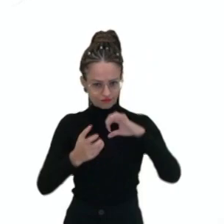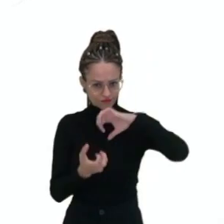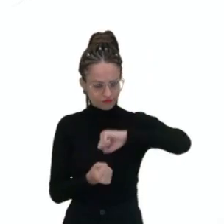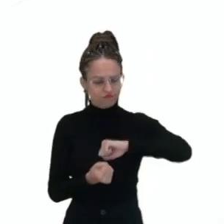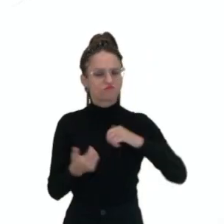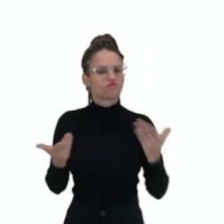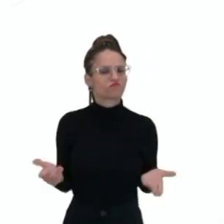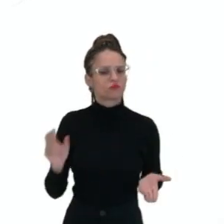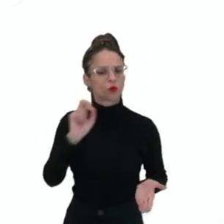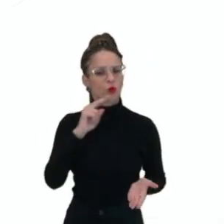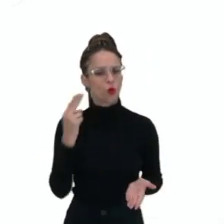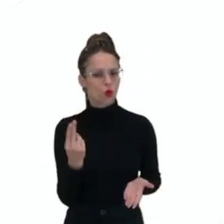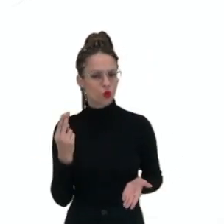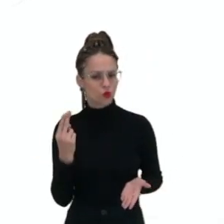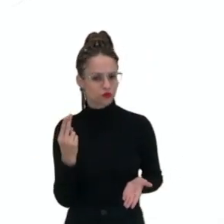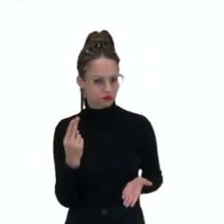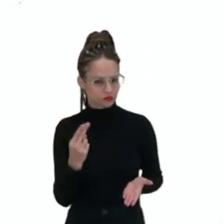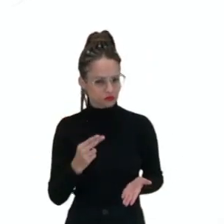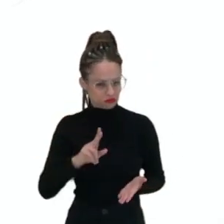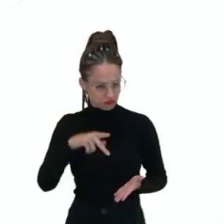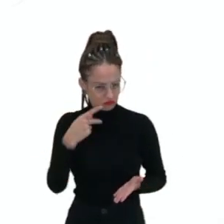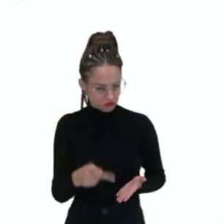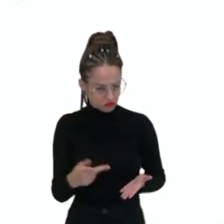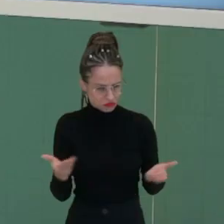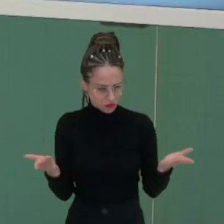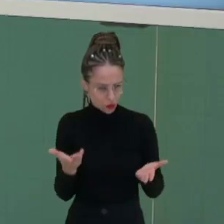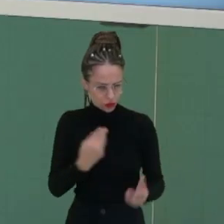essa forma de produção ainda existe?